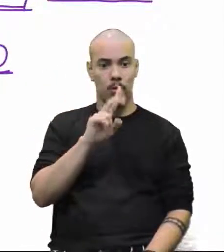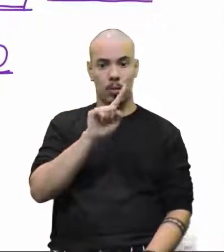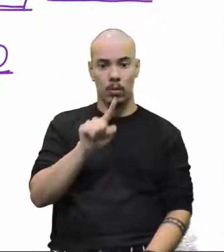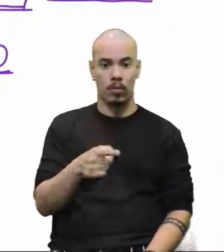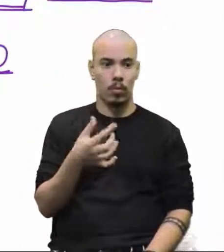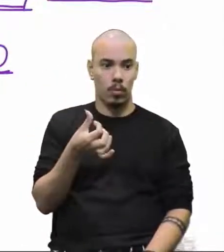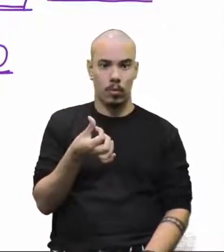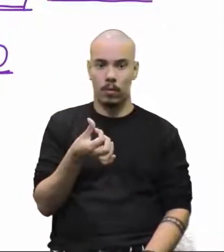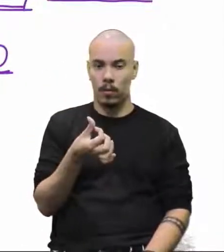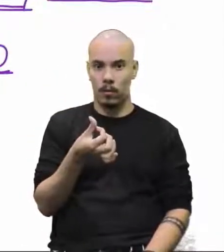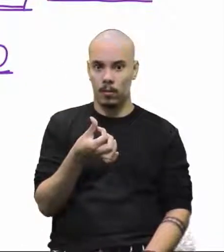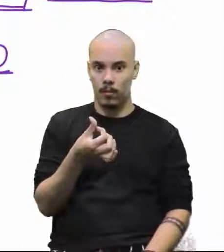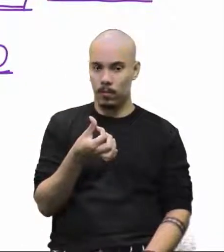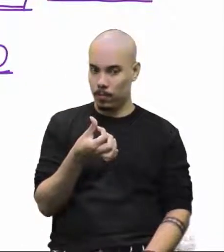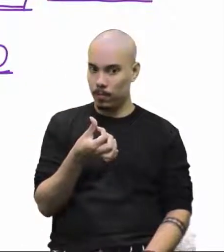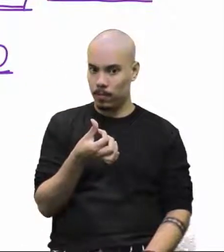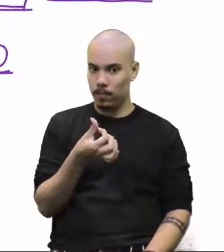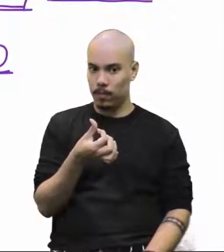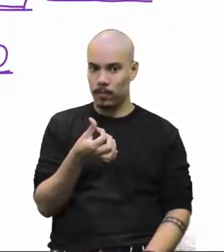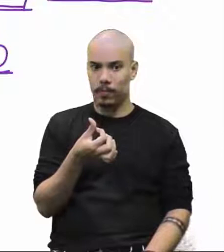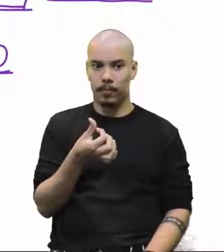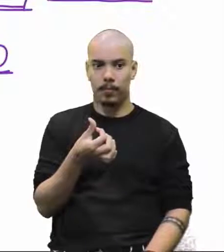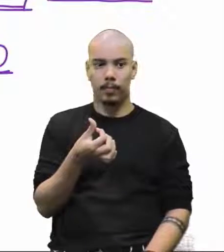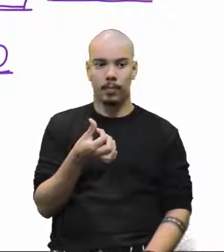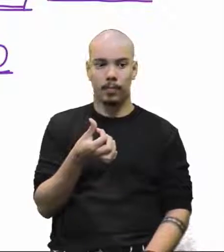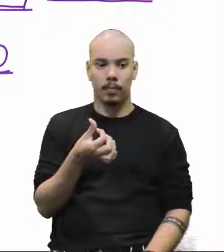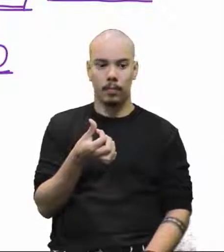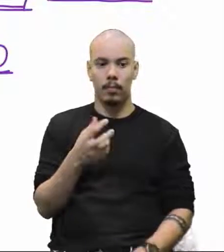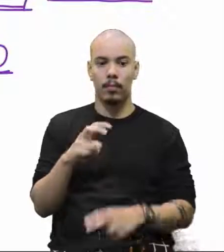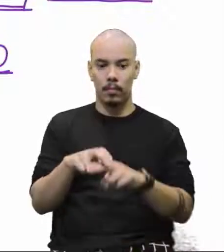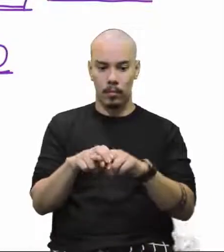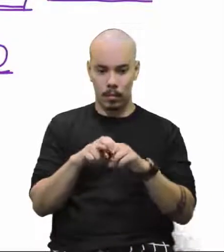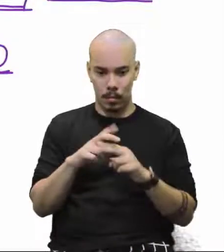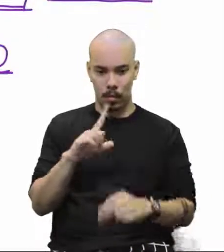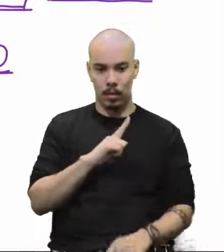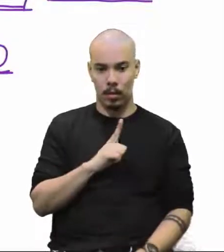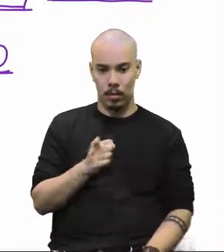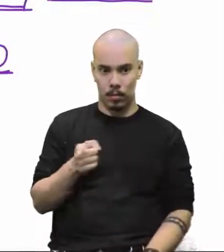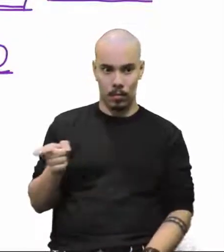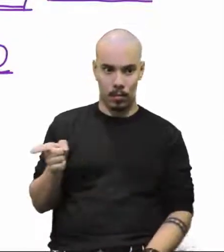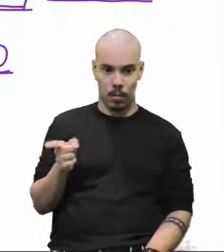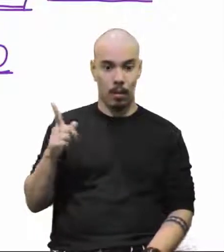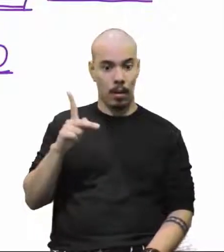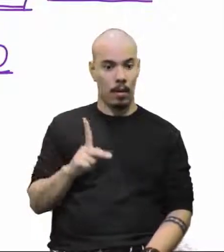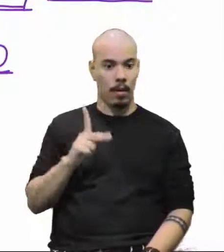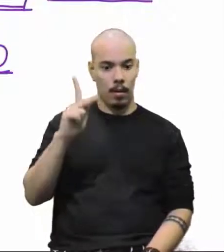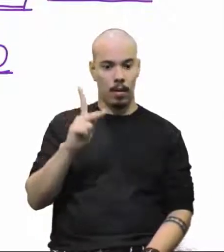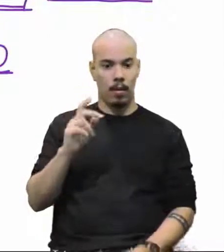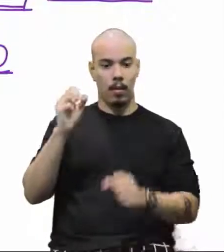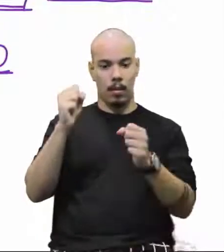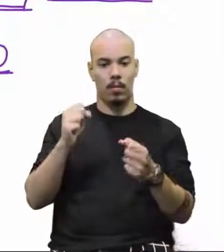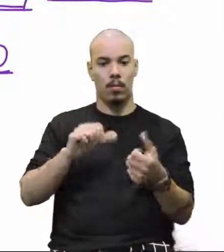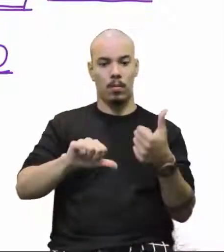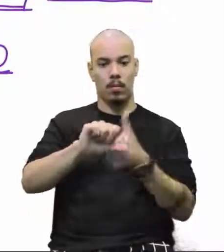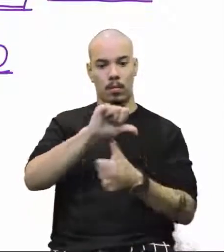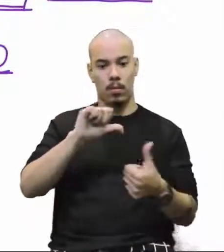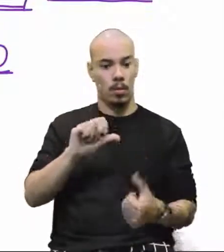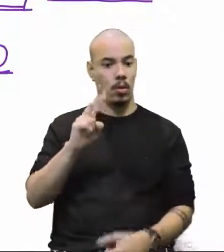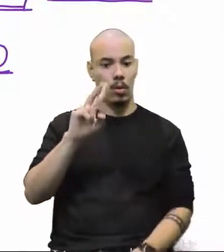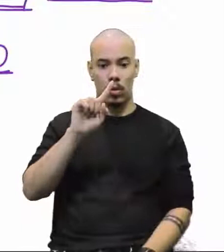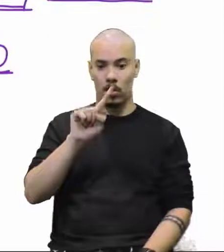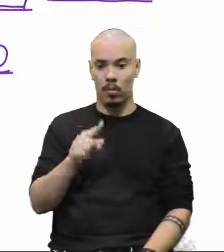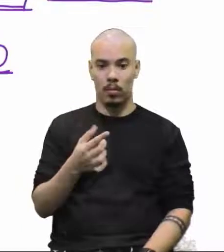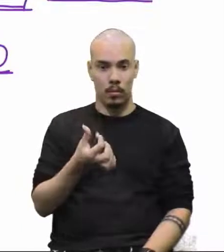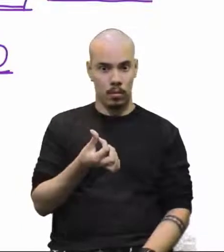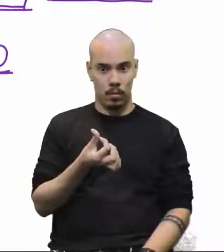né? Isso. Então, na realidade, esse aqui, ó, esse aqui é K. E esse aqui eu posso arredondar para 2,6